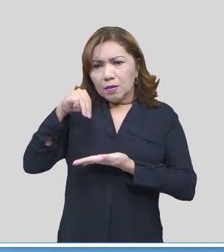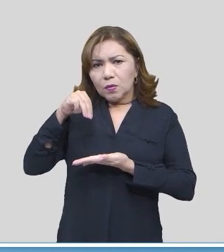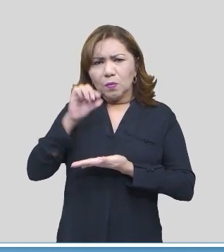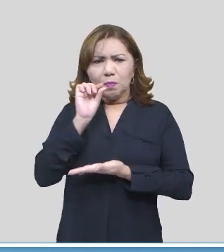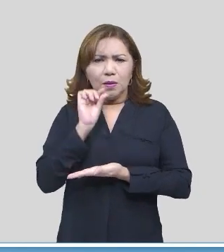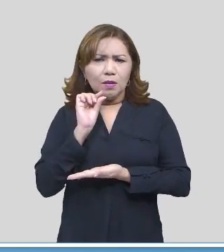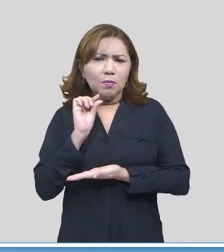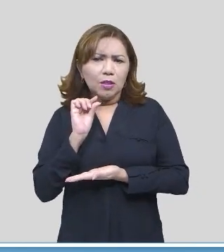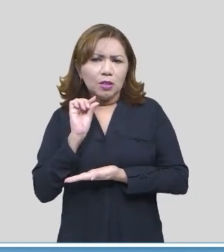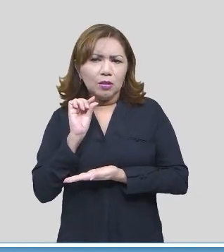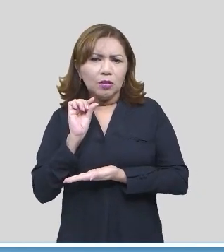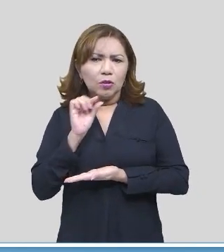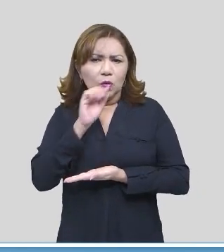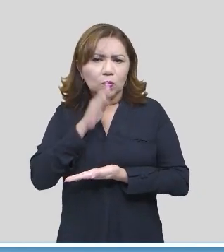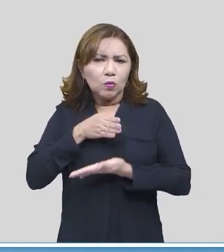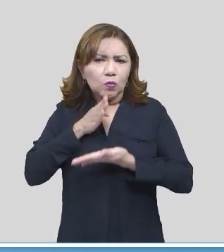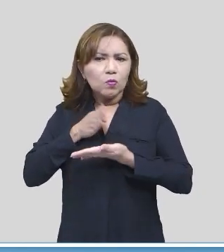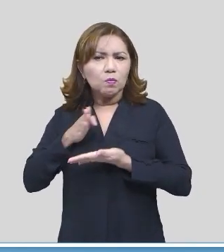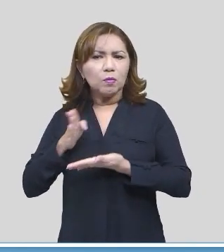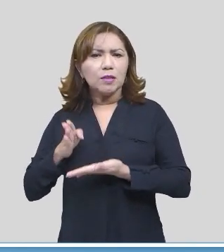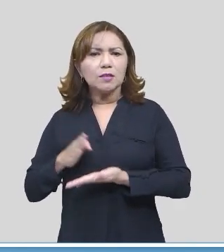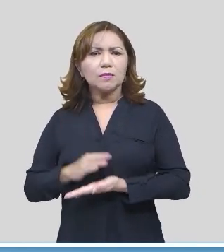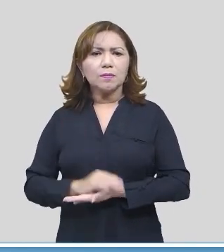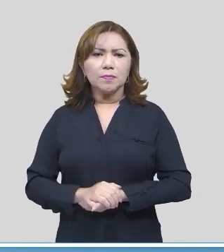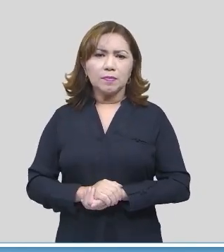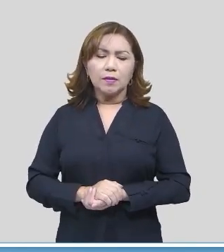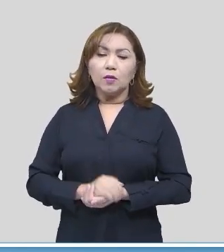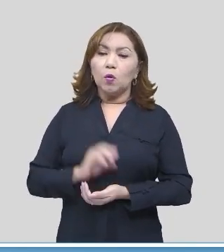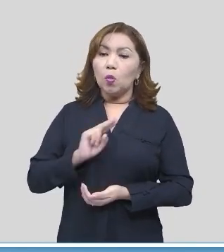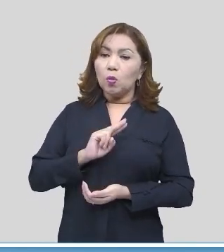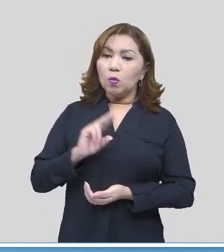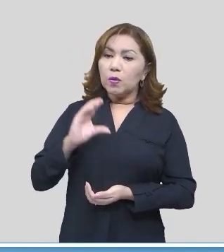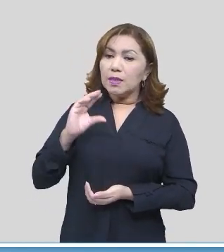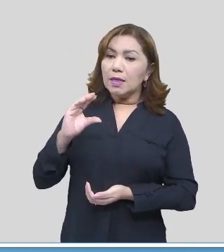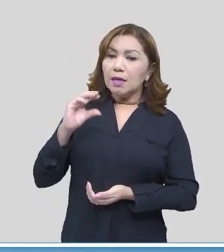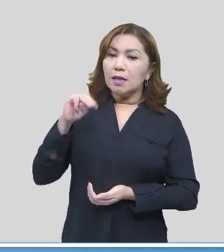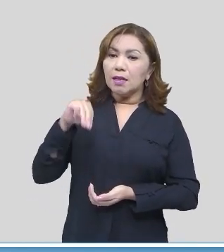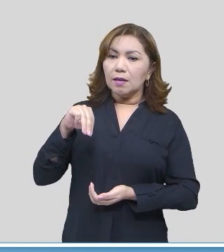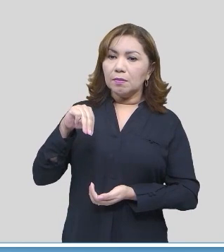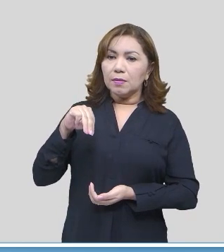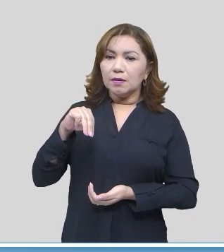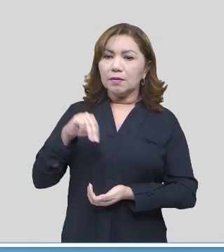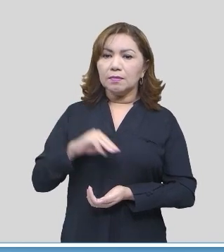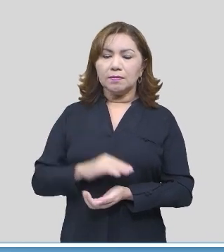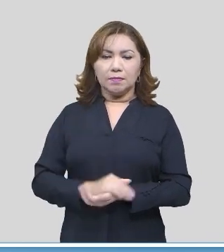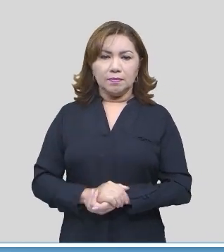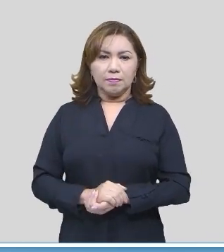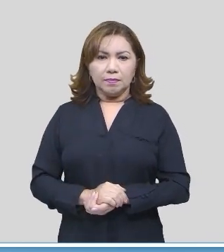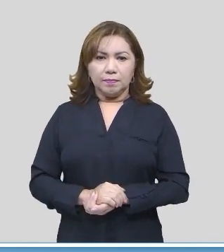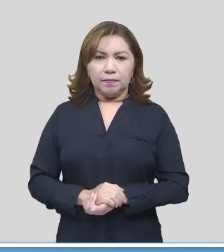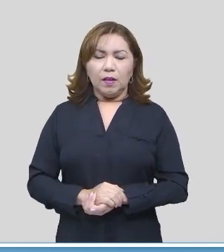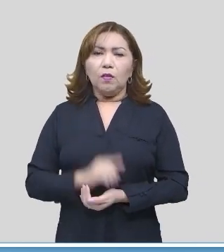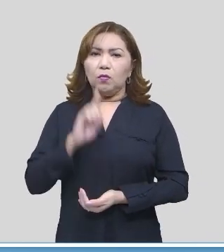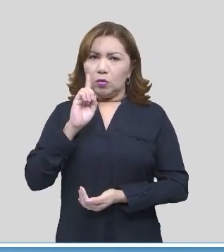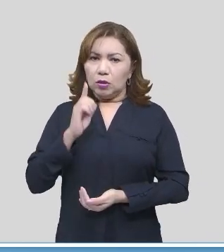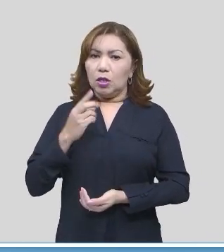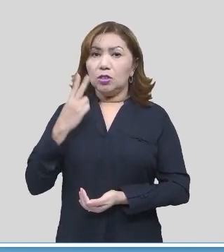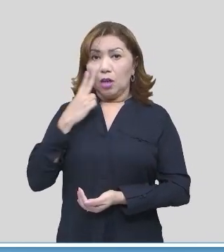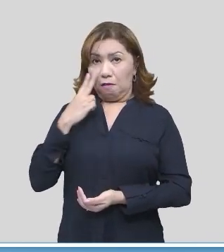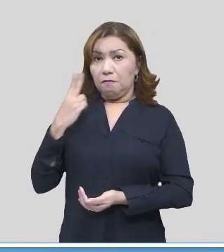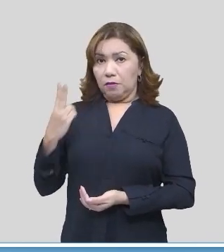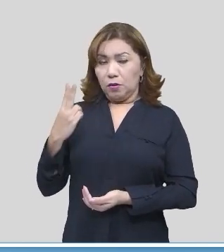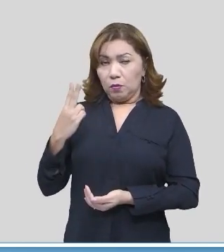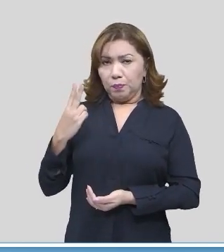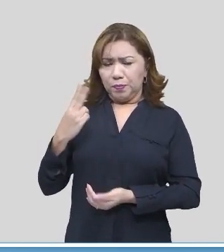é representada por cm, centímetros. Você já deve ter visto em